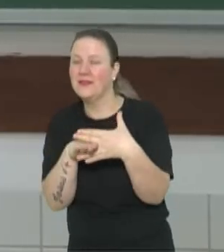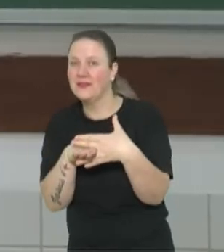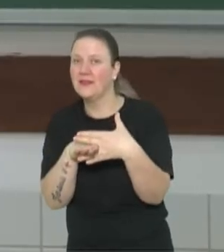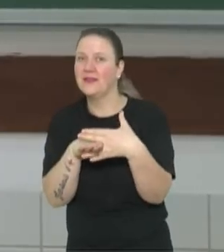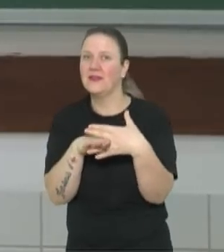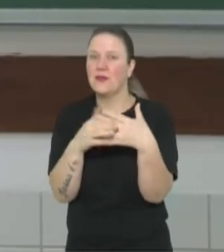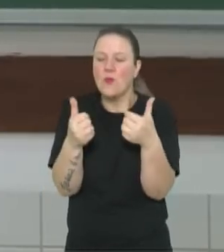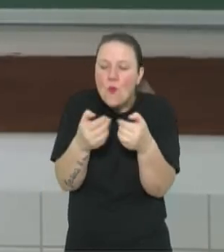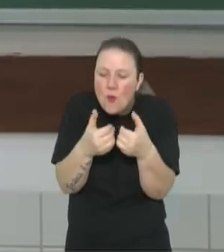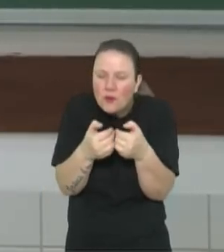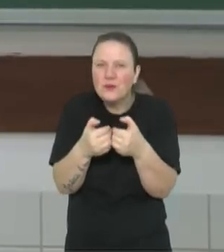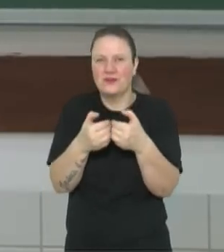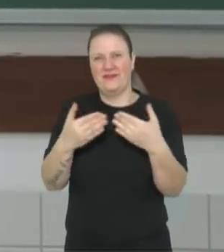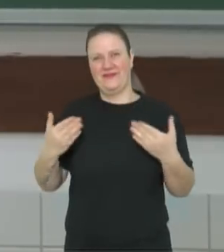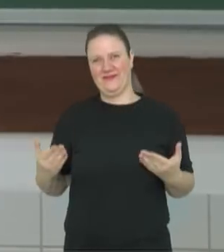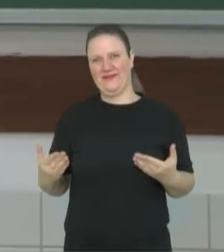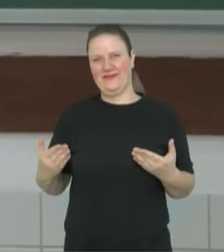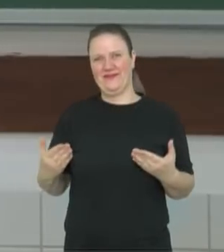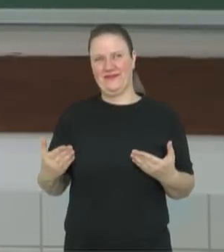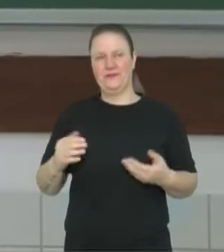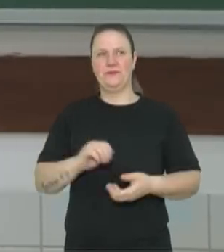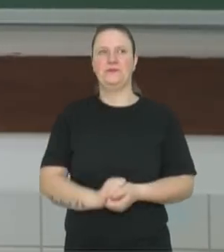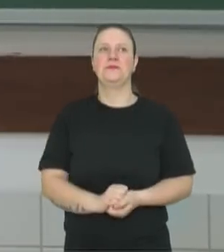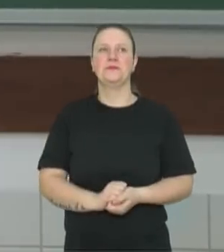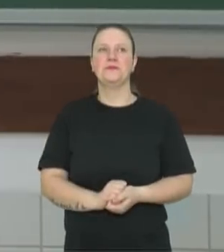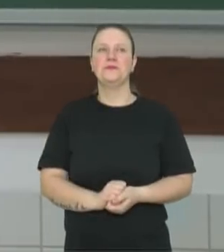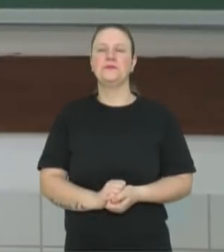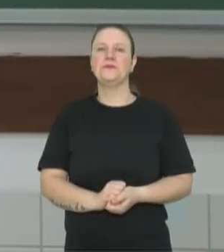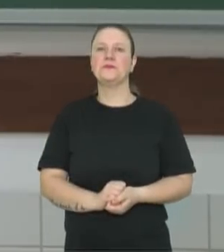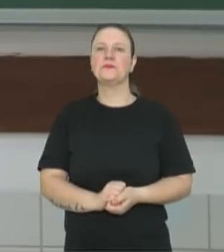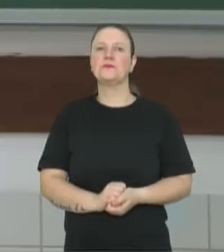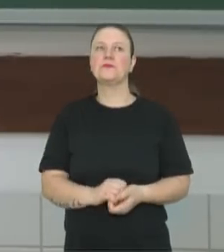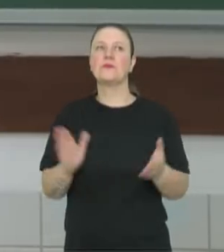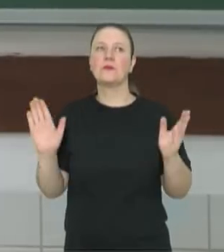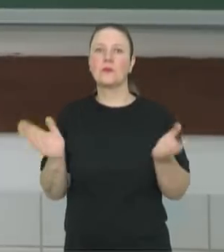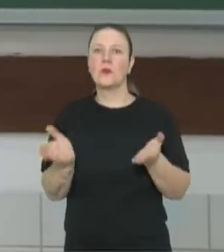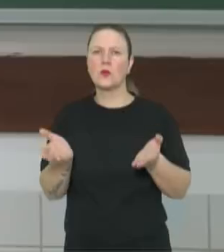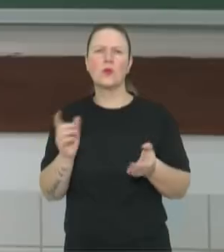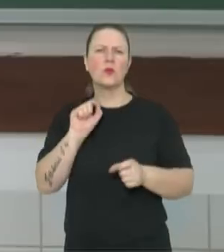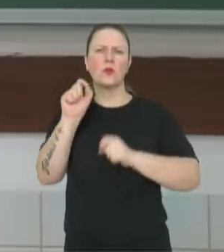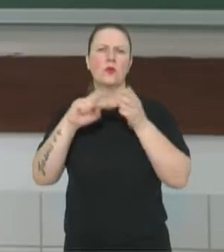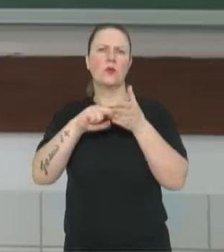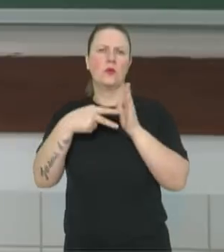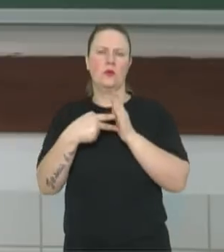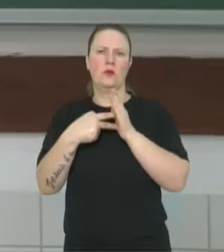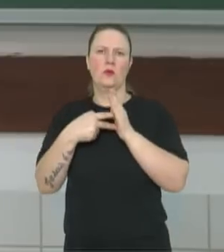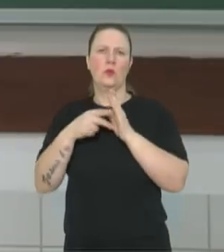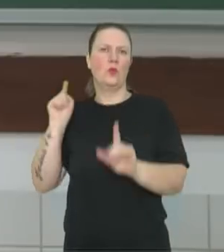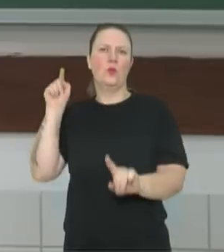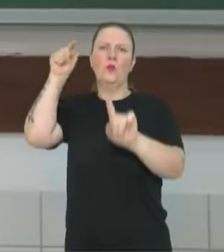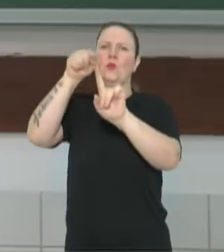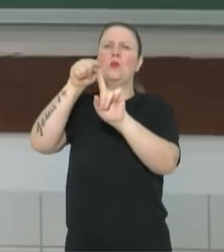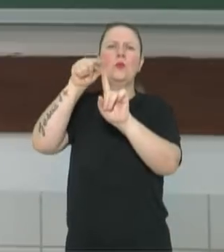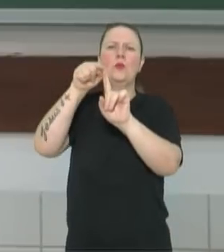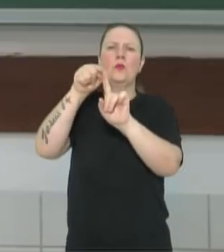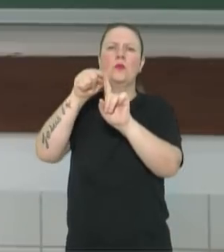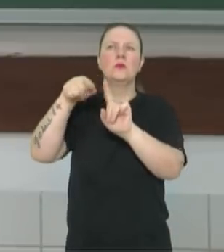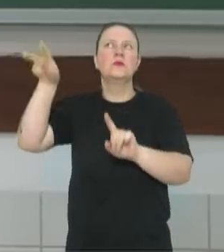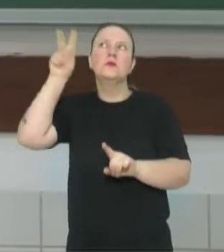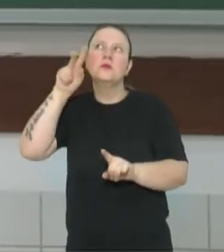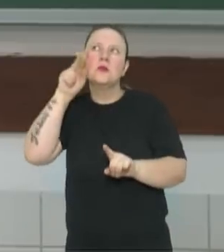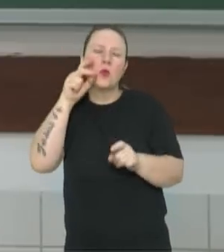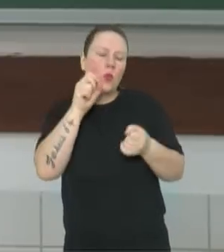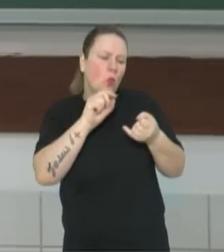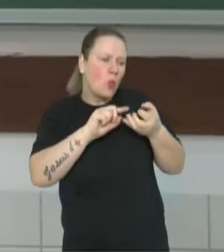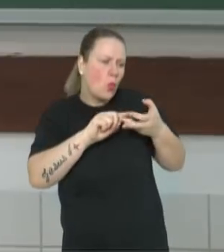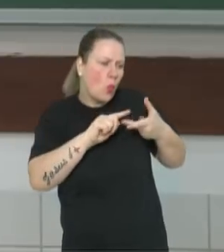repente, jogar o seu videogame. Então vamos lá, quiz. O quiz, o que ele é? É um exercício para dar uma relembradinha do que a